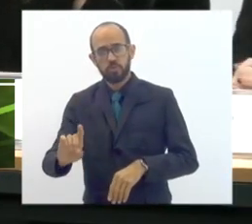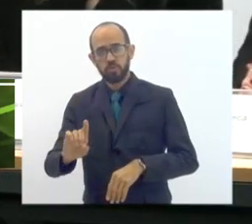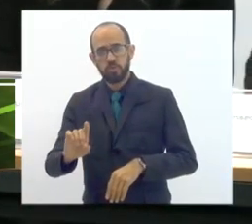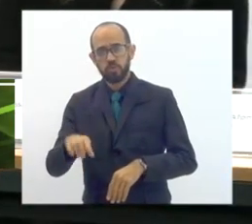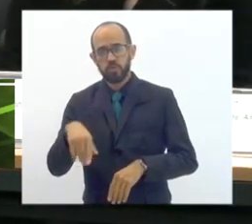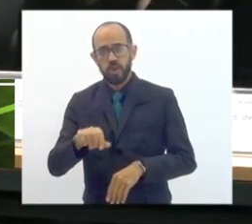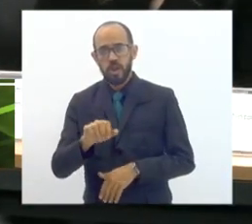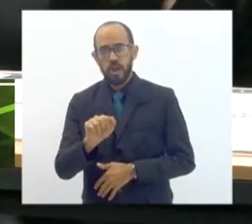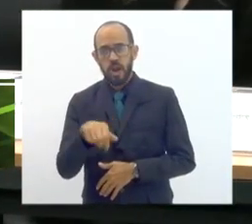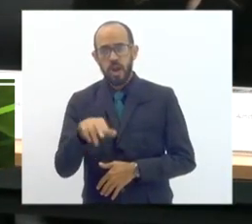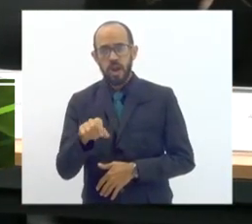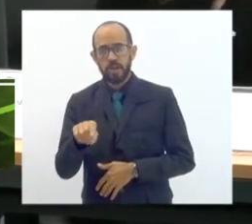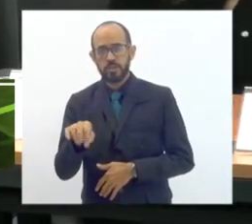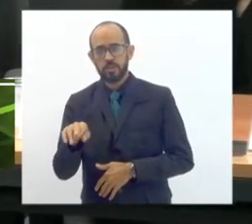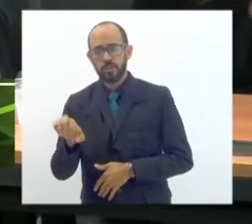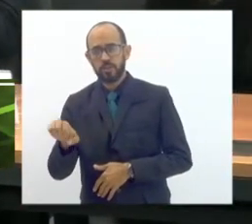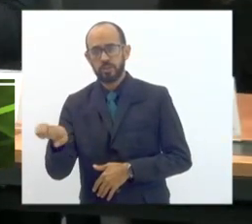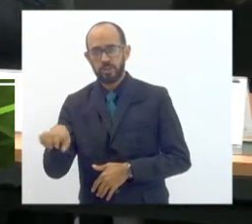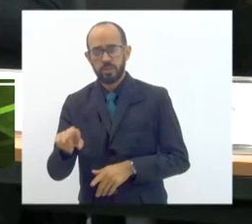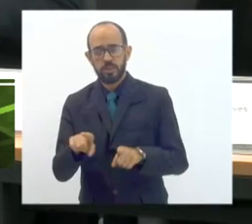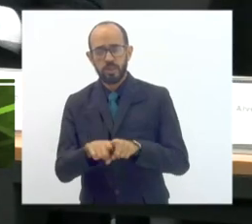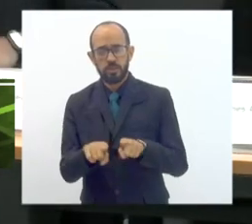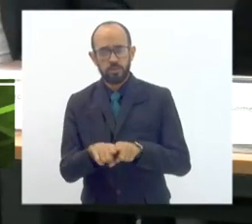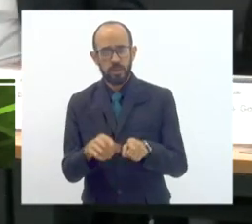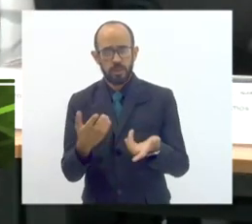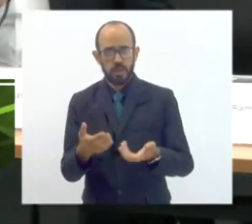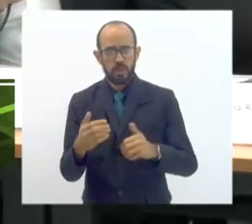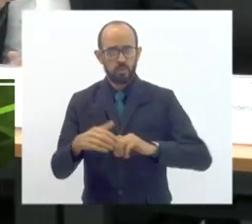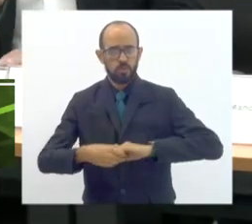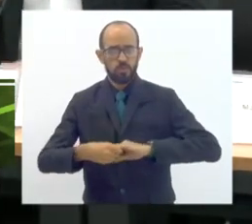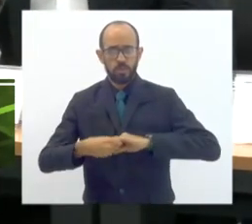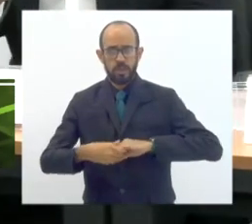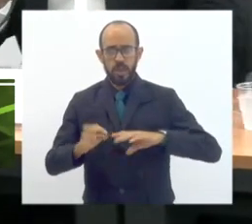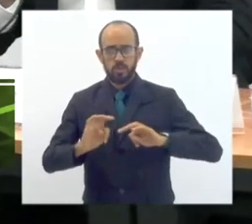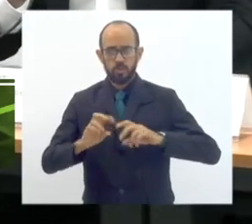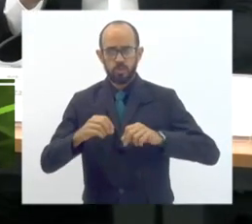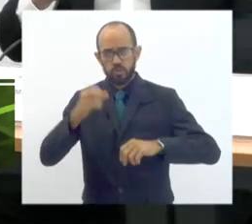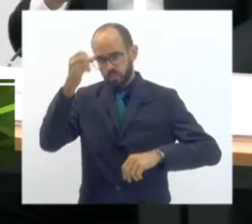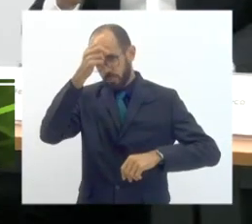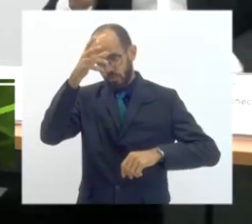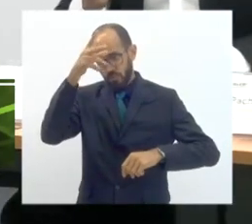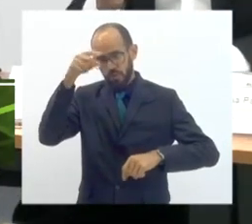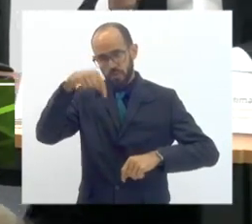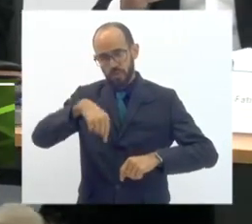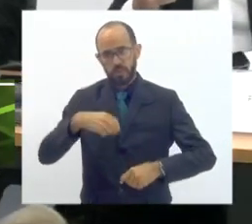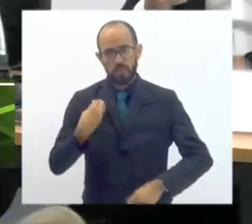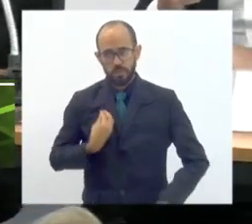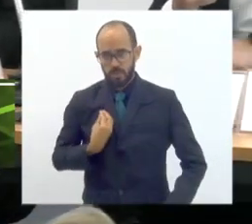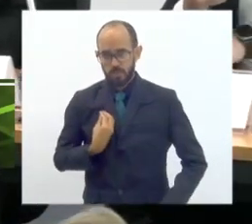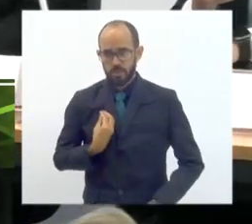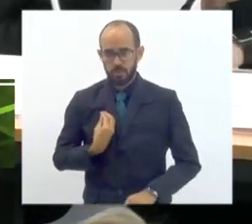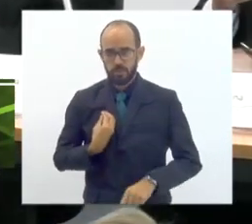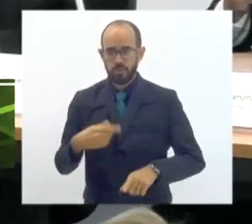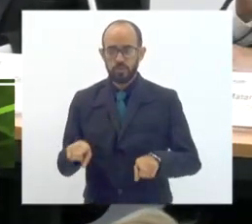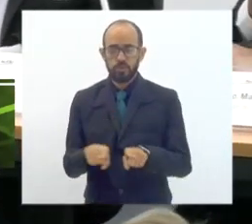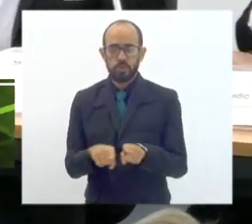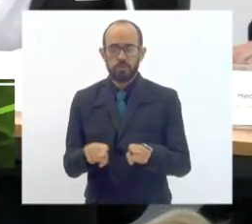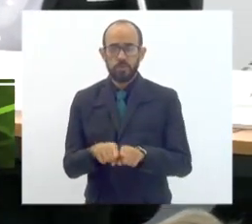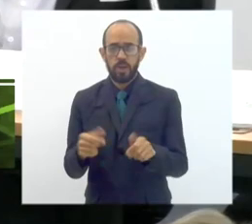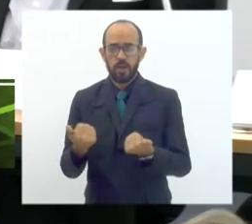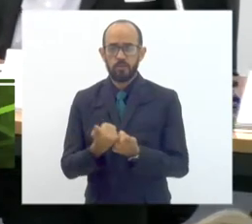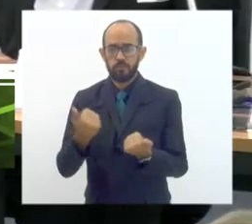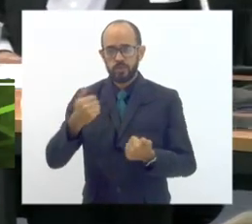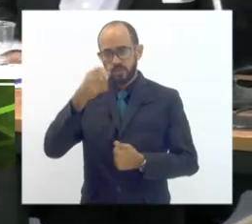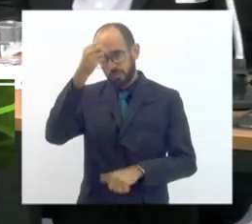eu quero cumprimentar todos os prefeitos e prefeitas aqui presentes nessa manhã. Ao cumprimentar a